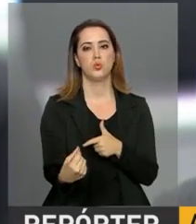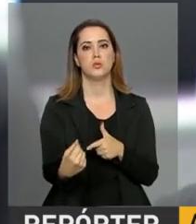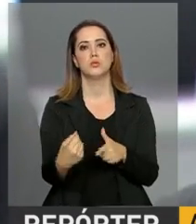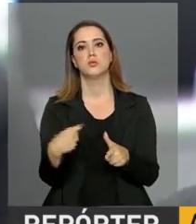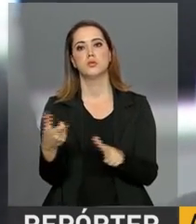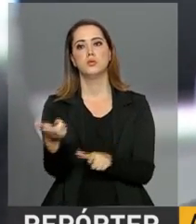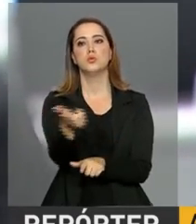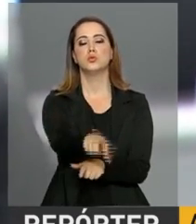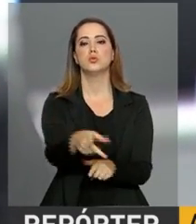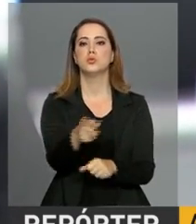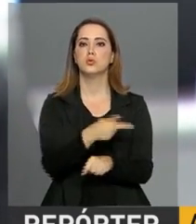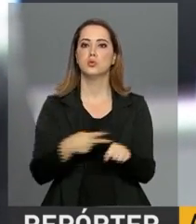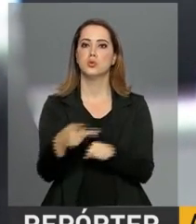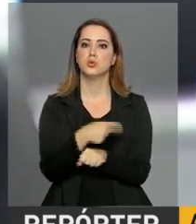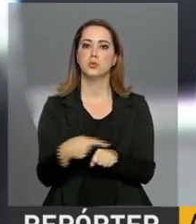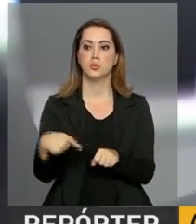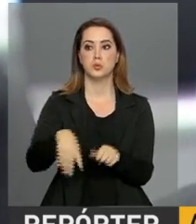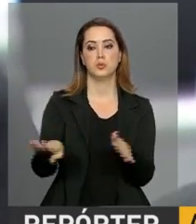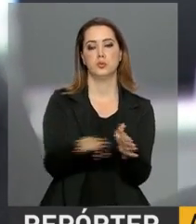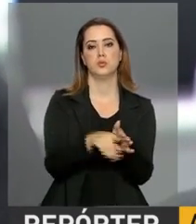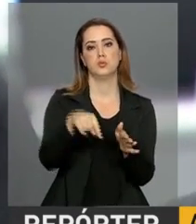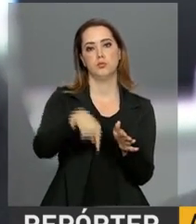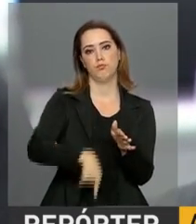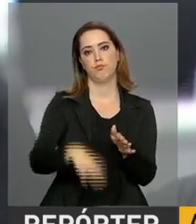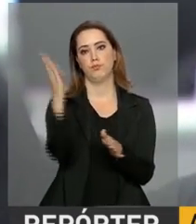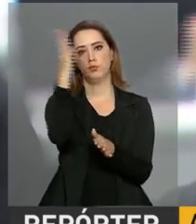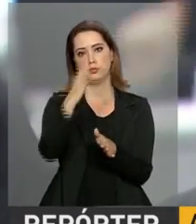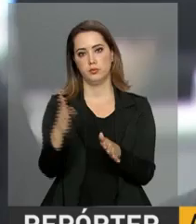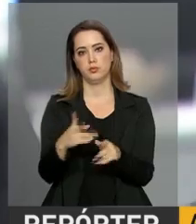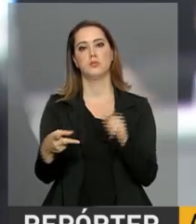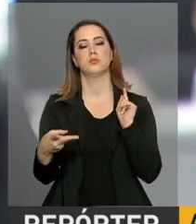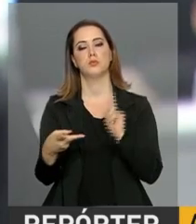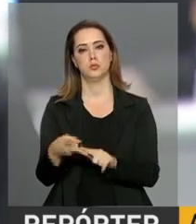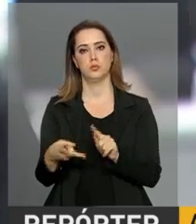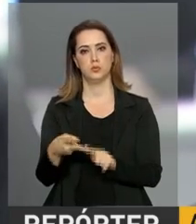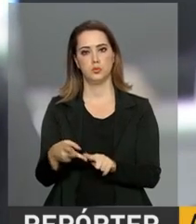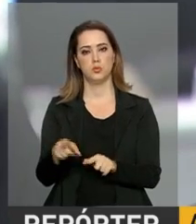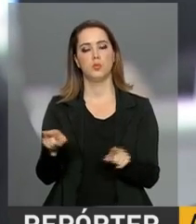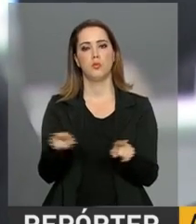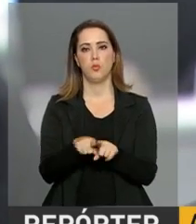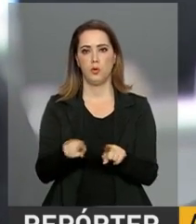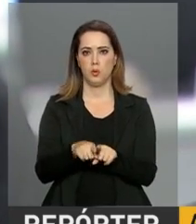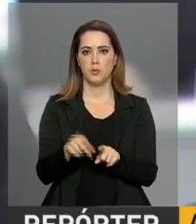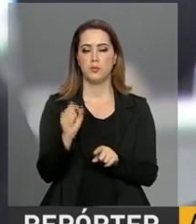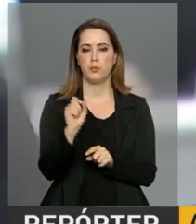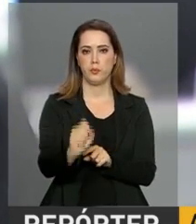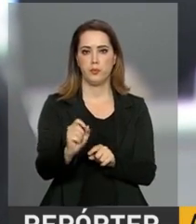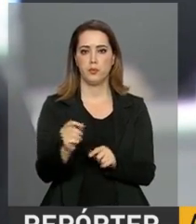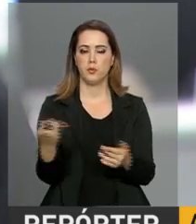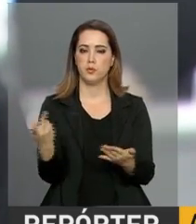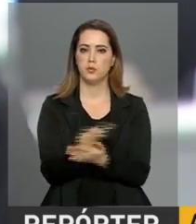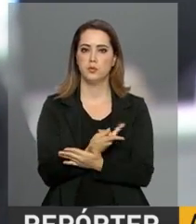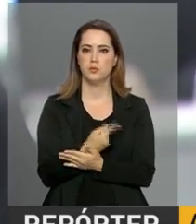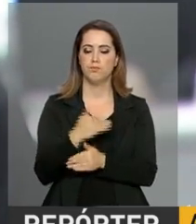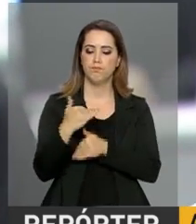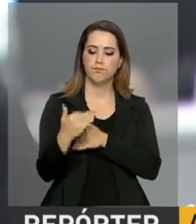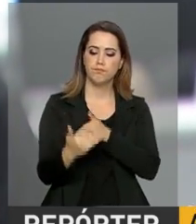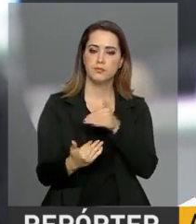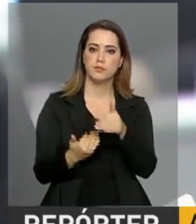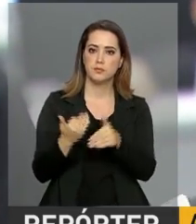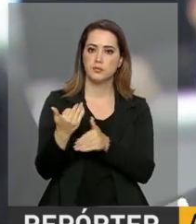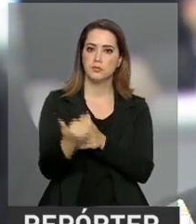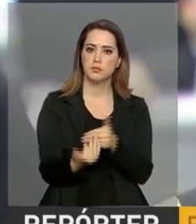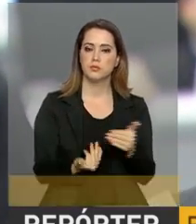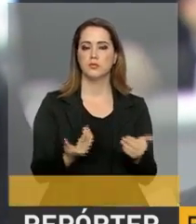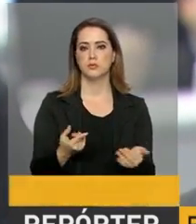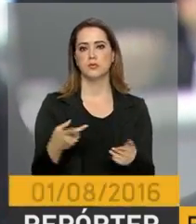foragidos e que eventualmente venham ao Brasil. E a segunda, até em virtude dos acontecimentos que vêm numa sequência no mundo